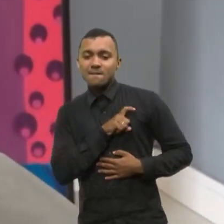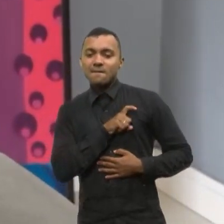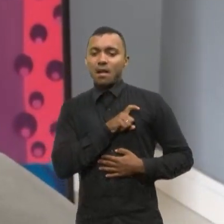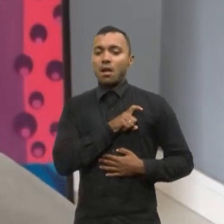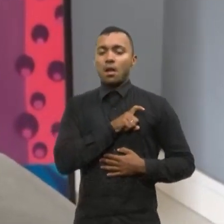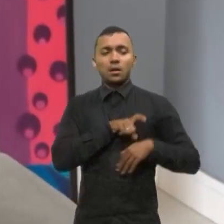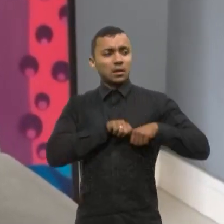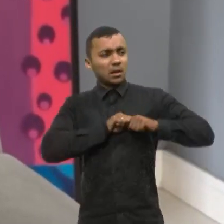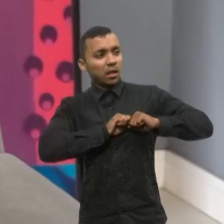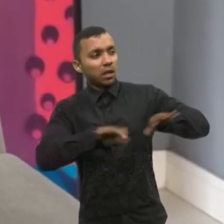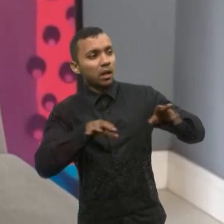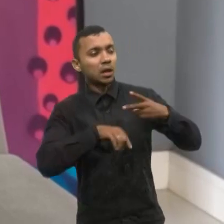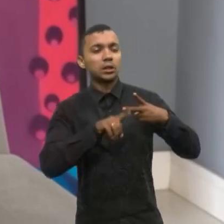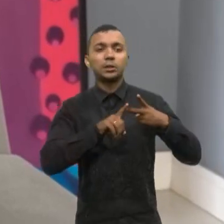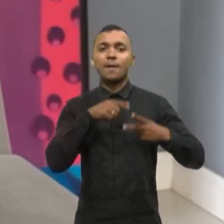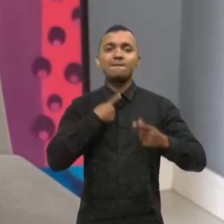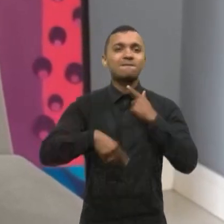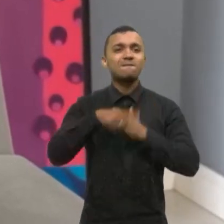de violência,